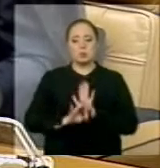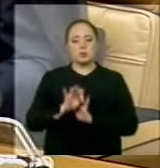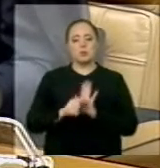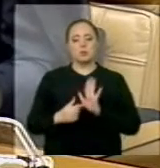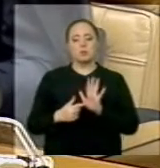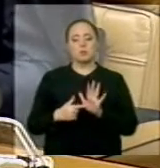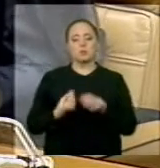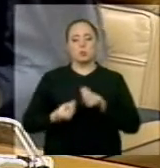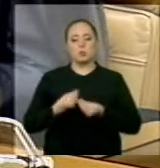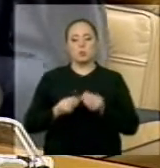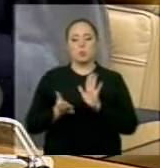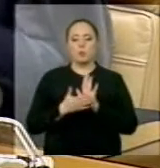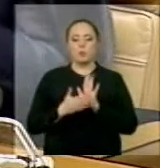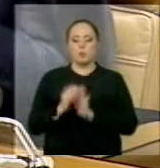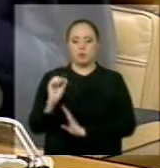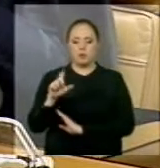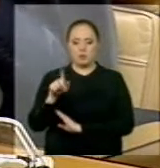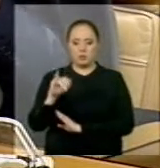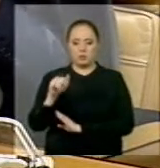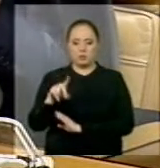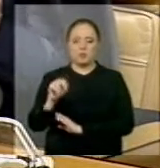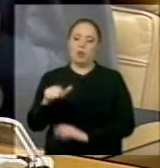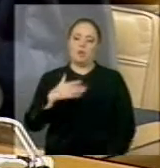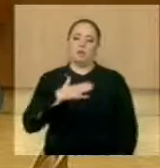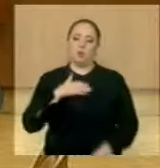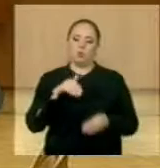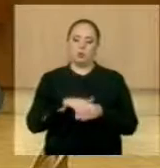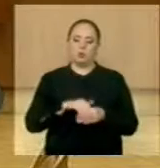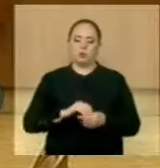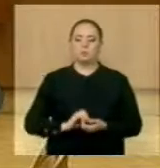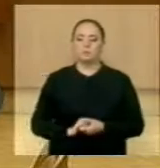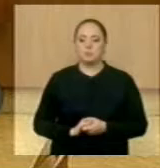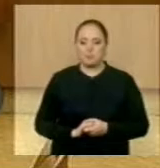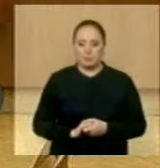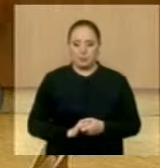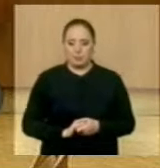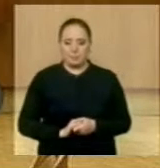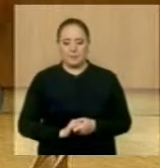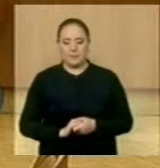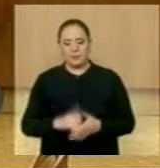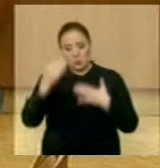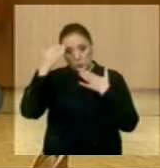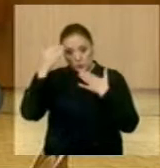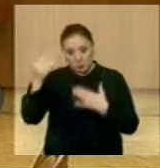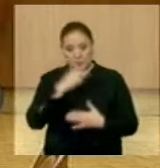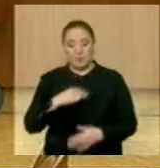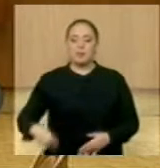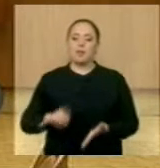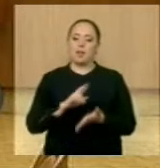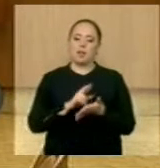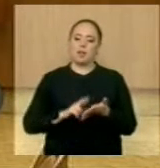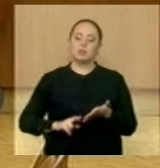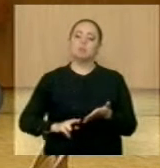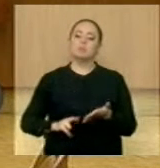como proposta ao colegiado. É o voto, senhora presidente. Pois não, agradeço a vossa excelência, o ministro relator,